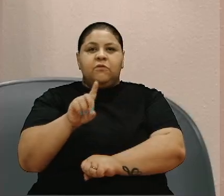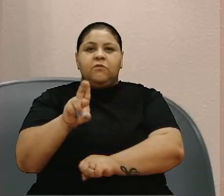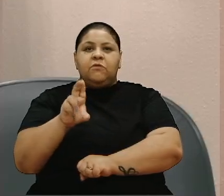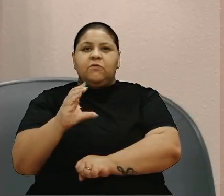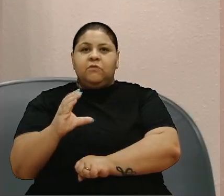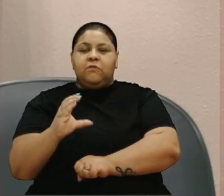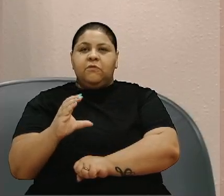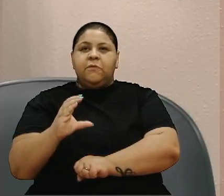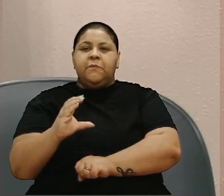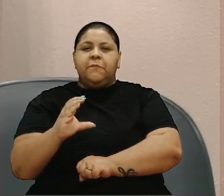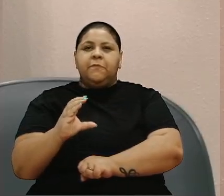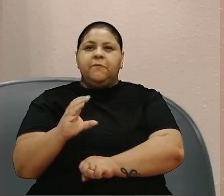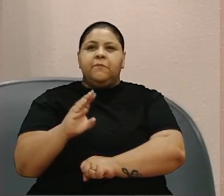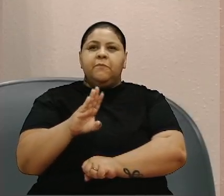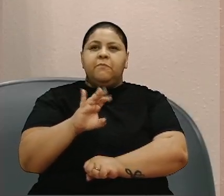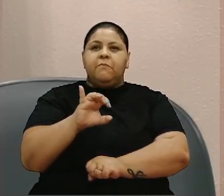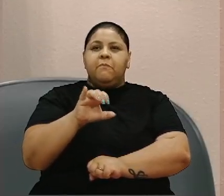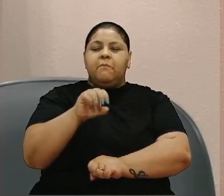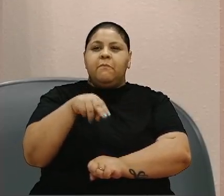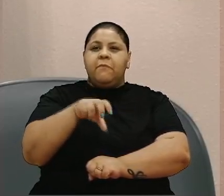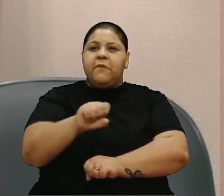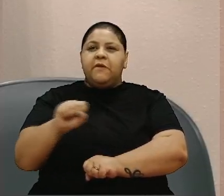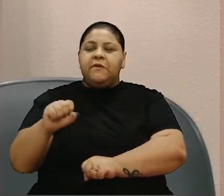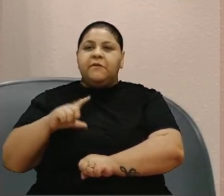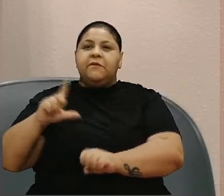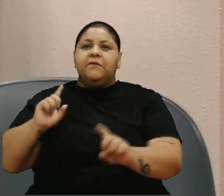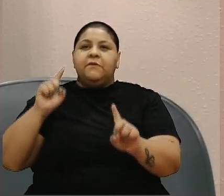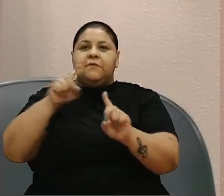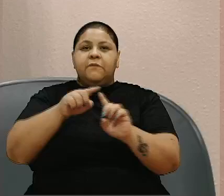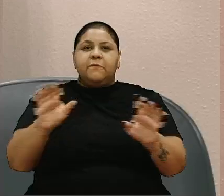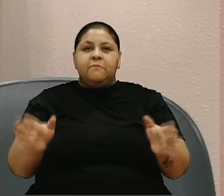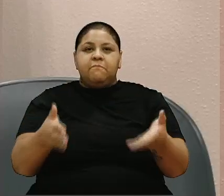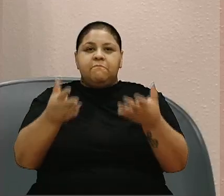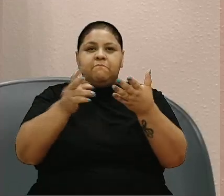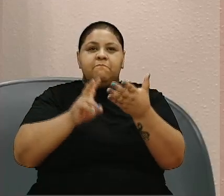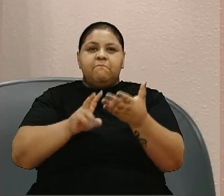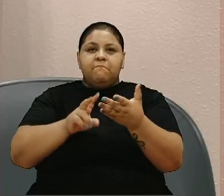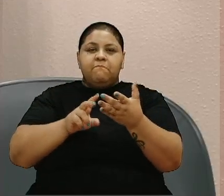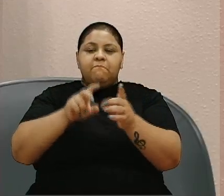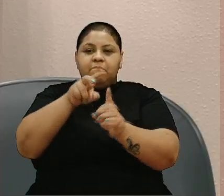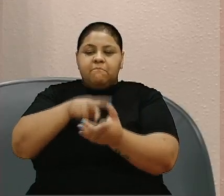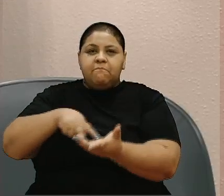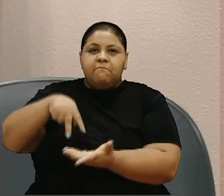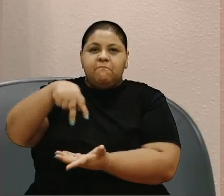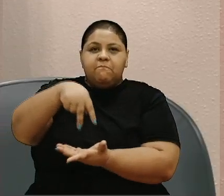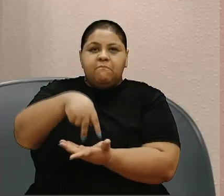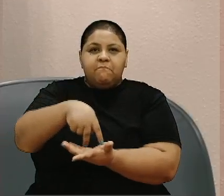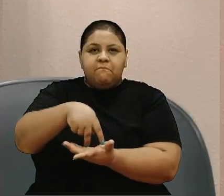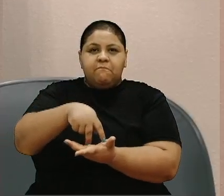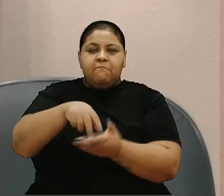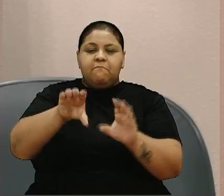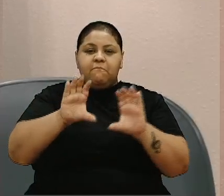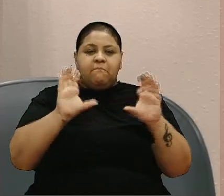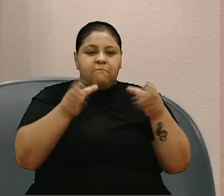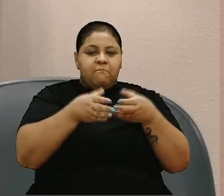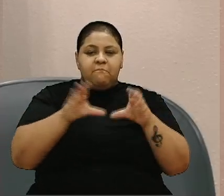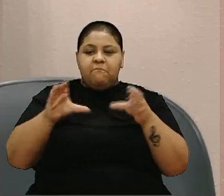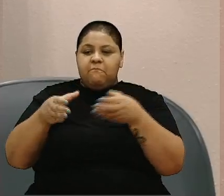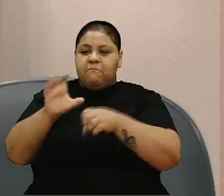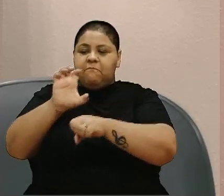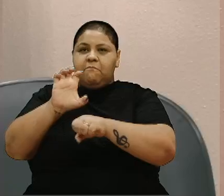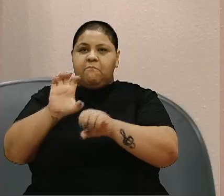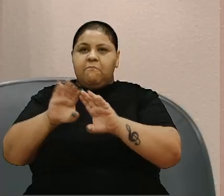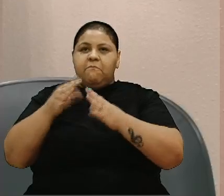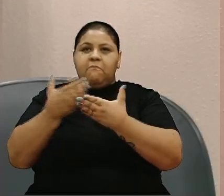Hackathon Business, que tem como objetivo incentivar o protagonismo juvenil, reunindo equipes do ensino médio e das escolas estaduais, com